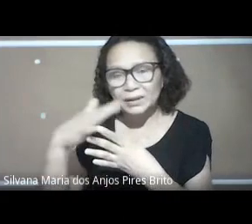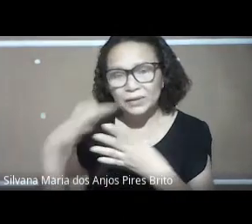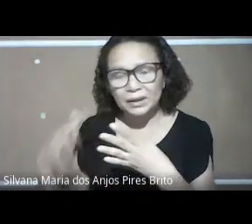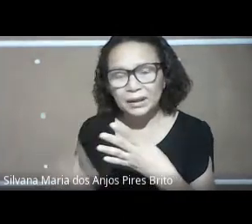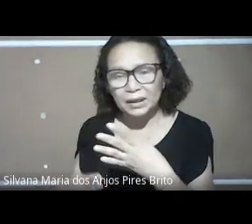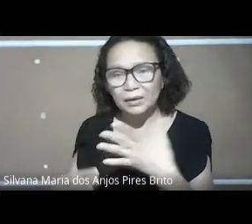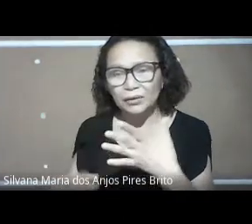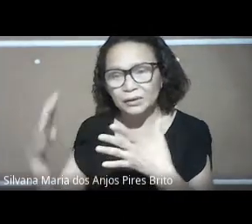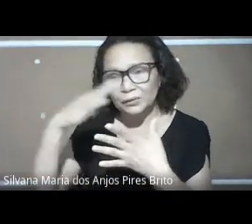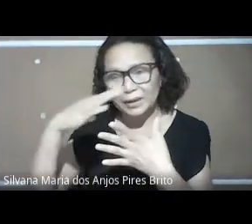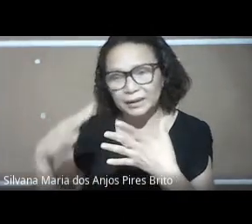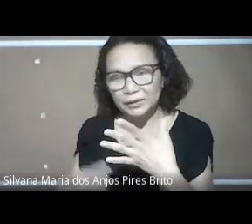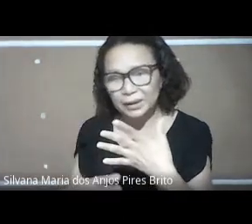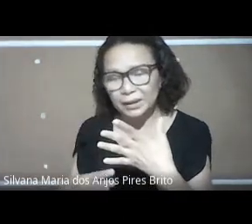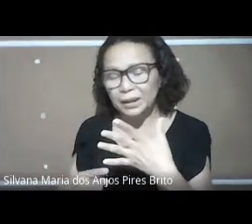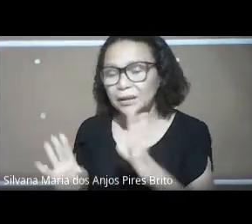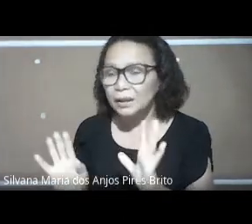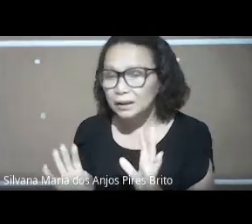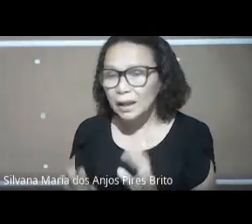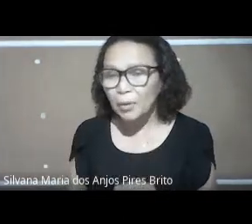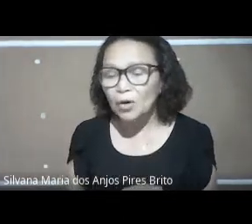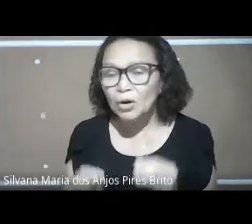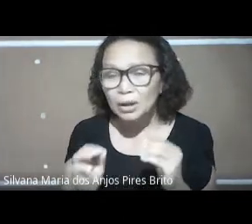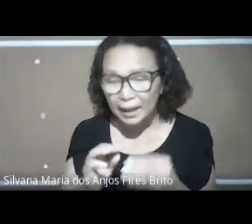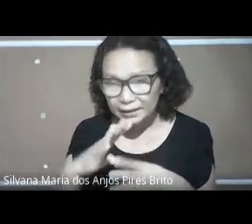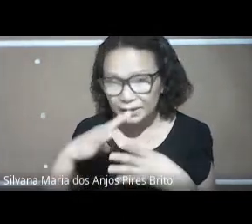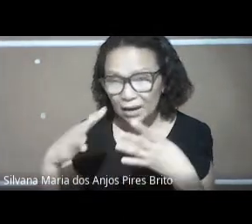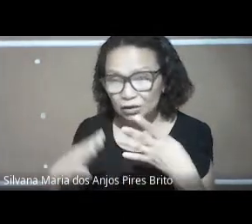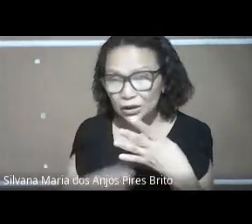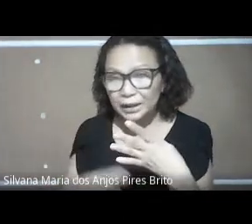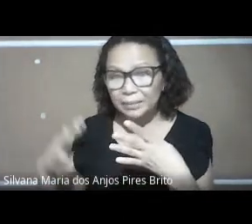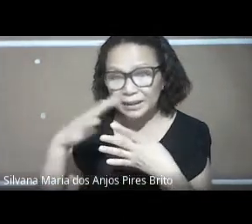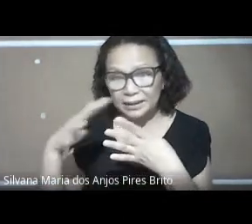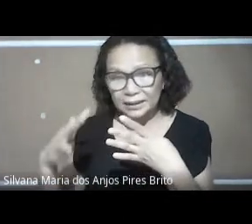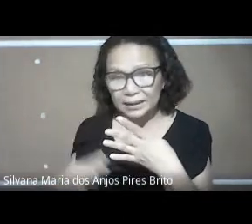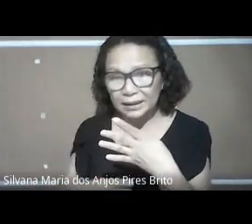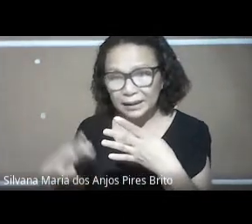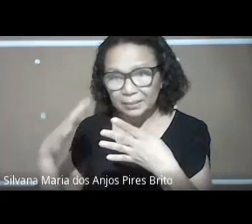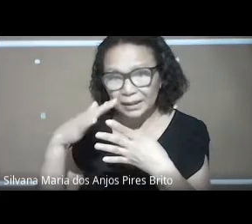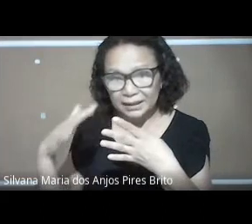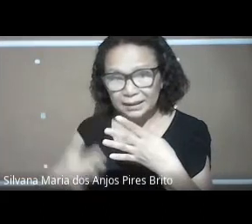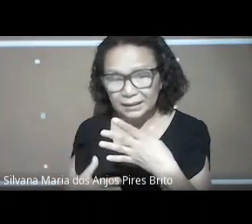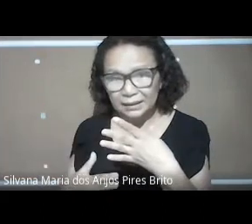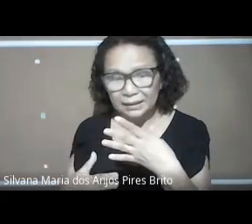depois faz isso aqui, ou você faz isso aqui, tá bom? Esse é o sinal de Libras,